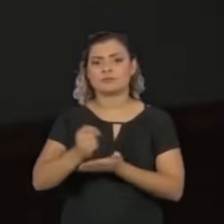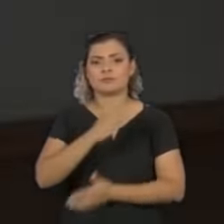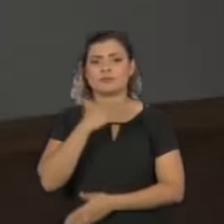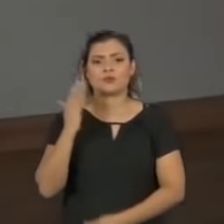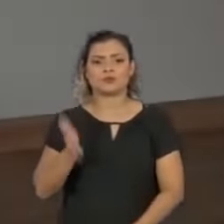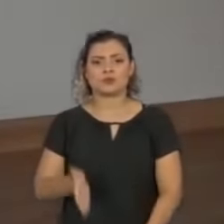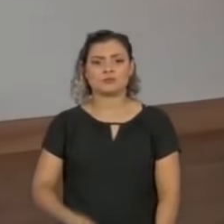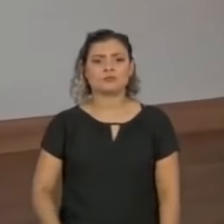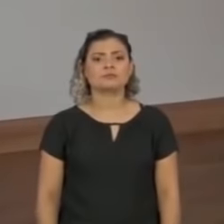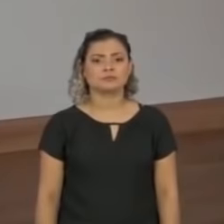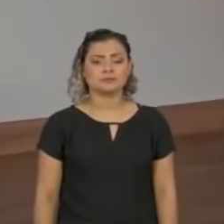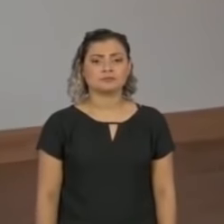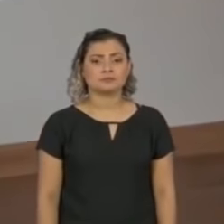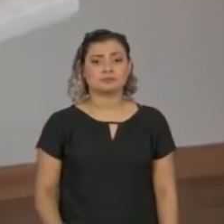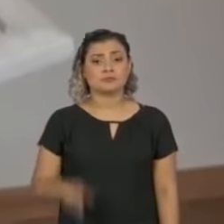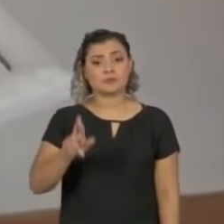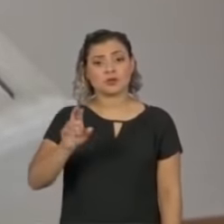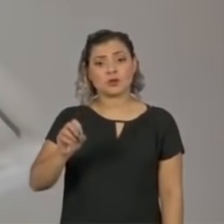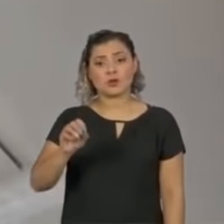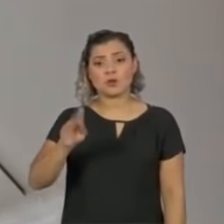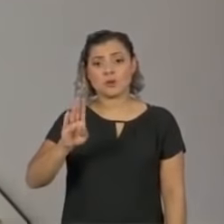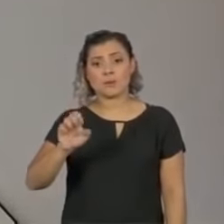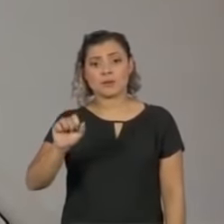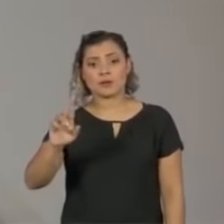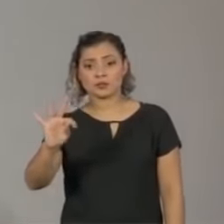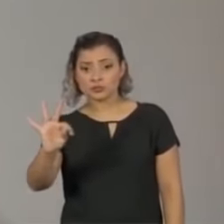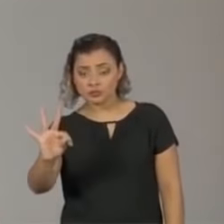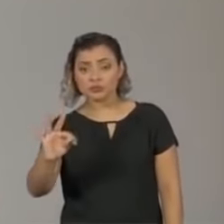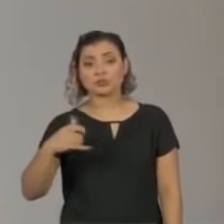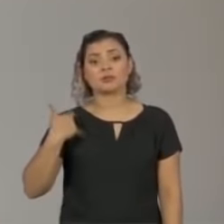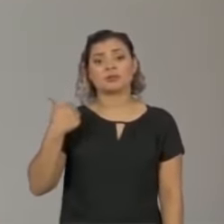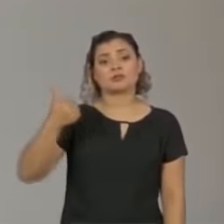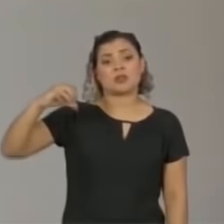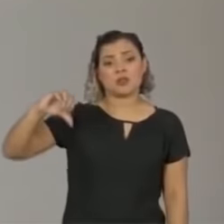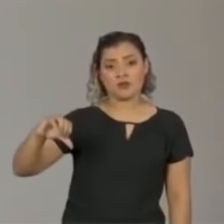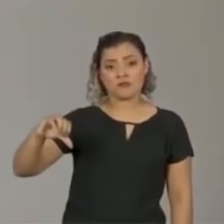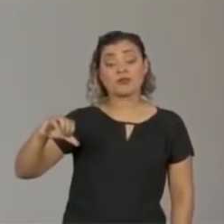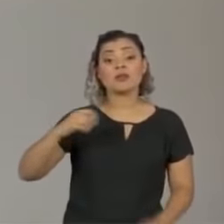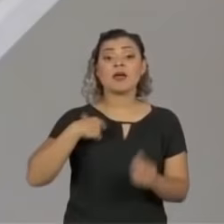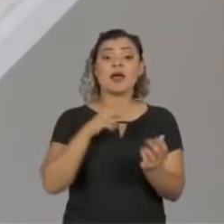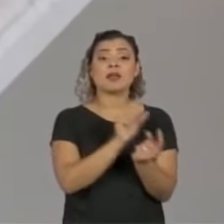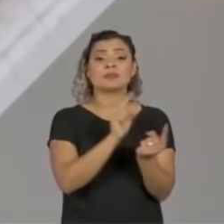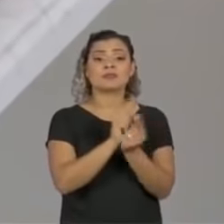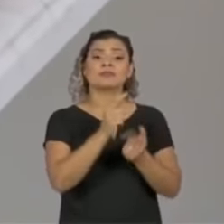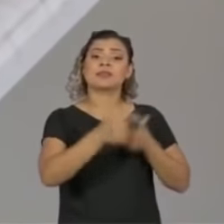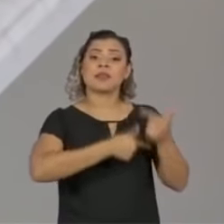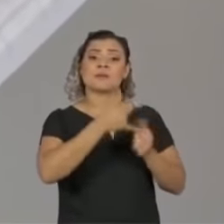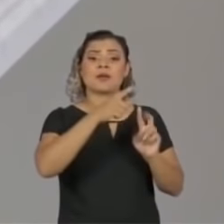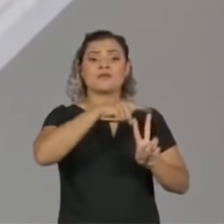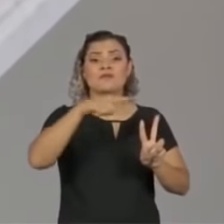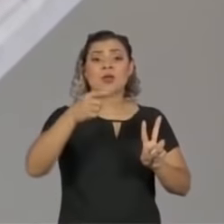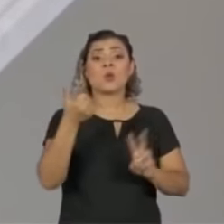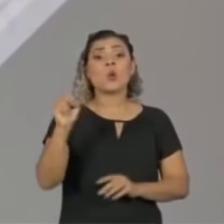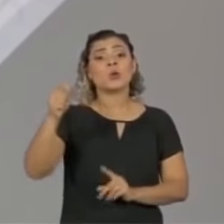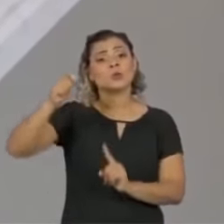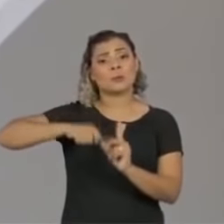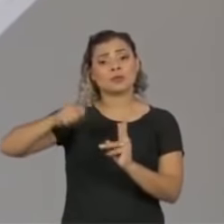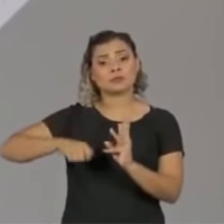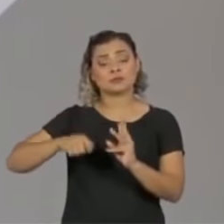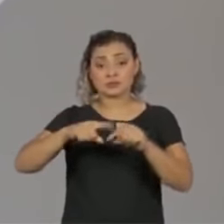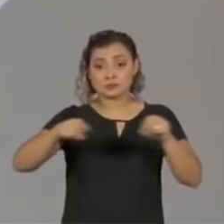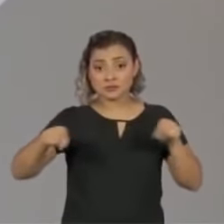morto. Robert tinha 19 anos e prestava serviços para a Vale há 8 meses. Na sala da casa, alugada